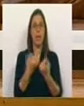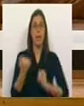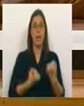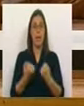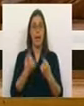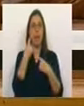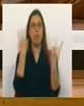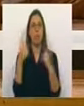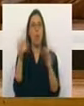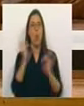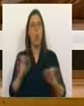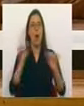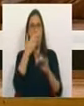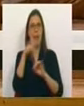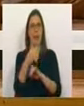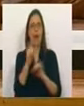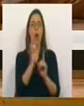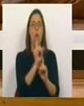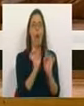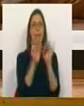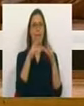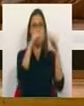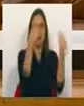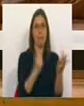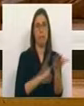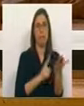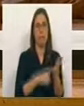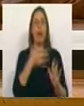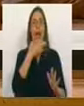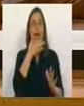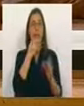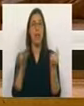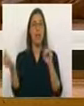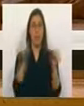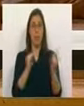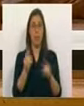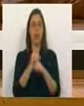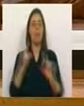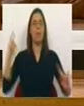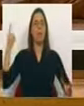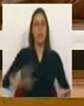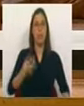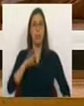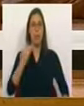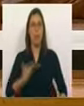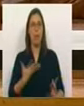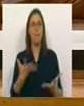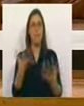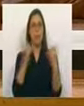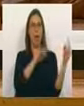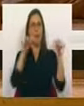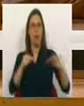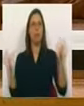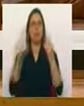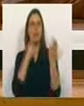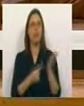veículo descaracterizado a partir de plataforma eletrónica, só vem a debate por imposição do PSD e